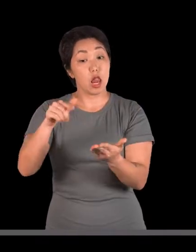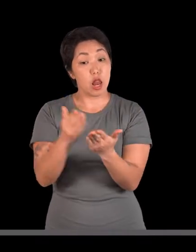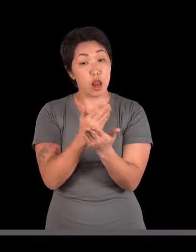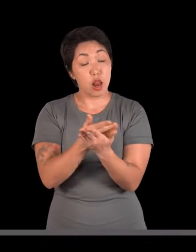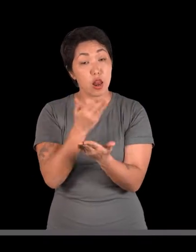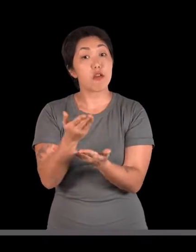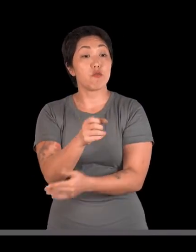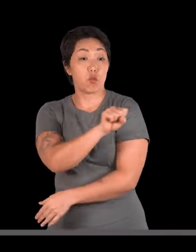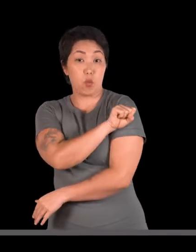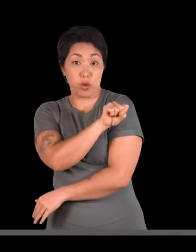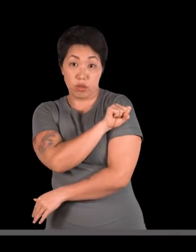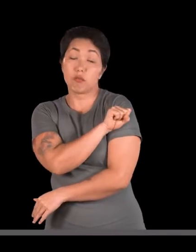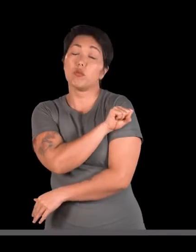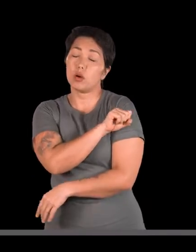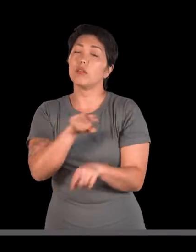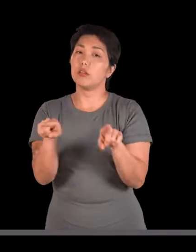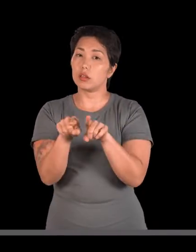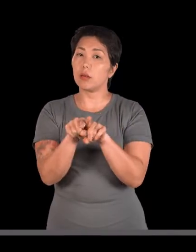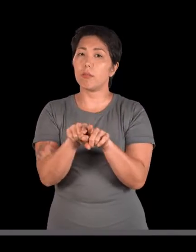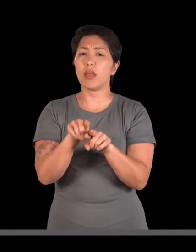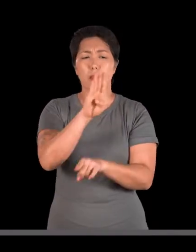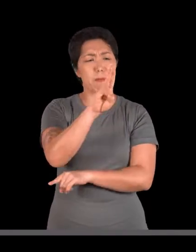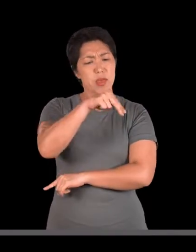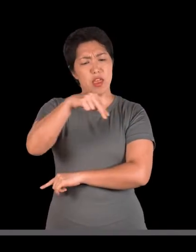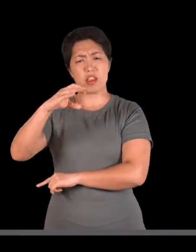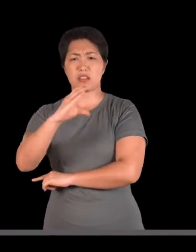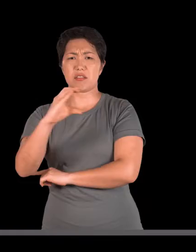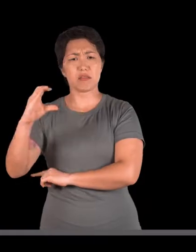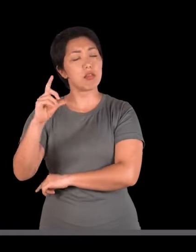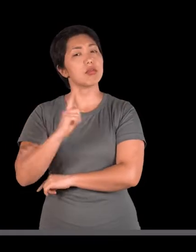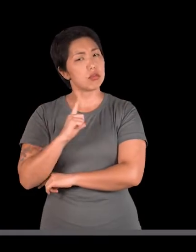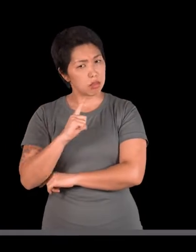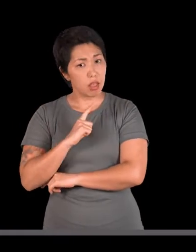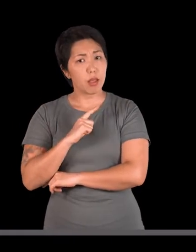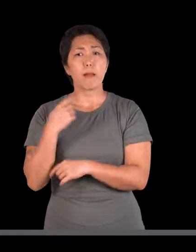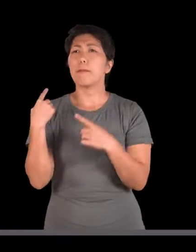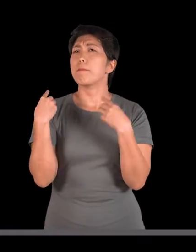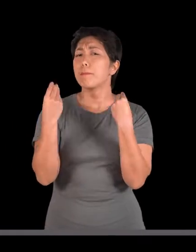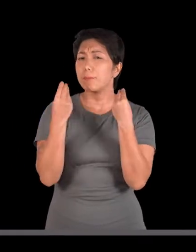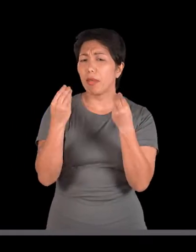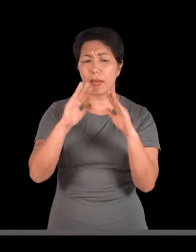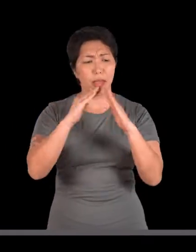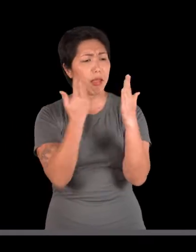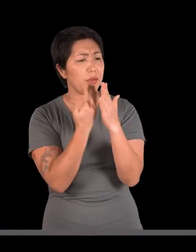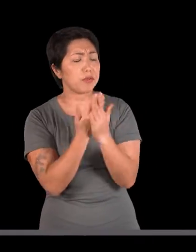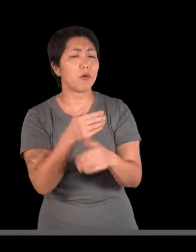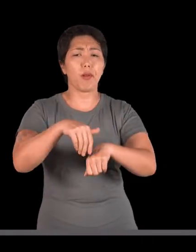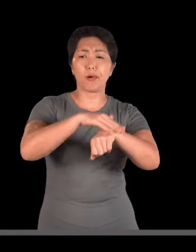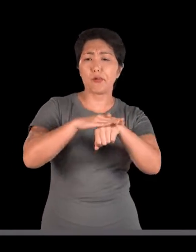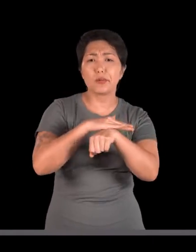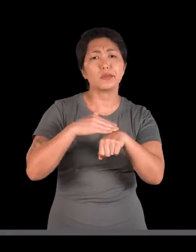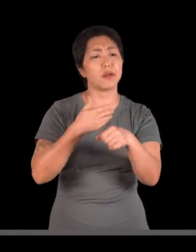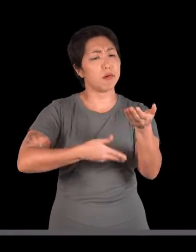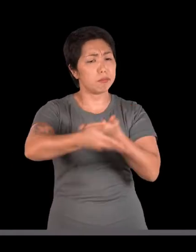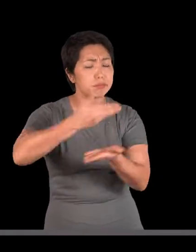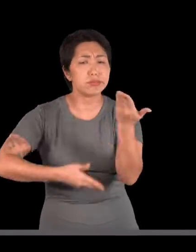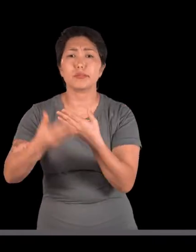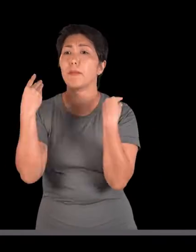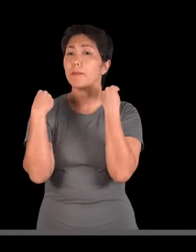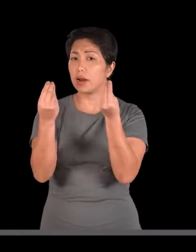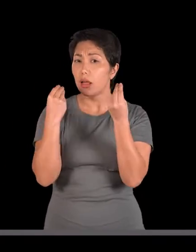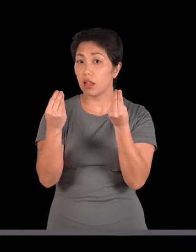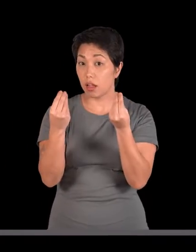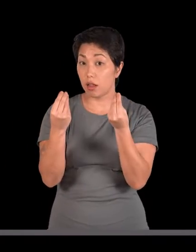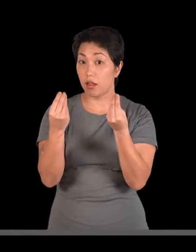você vai encontrar, é uma habilidade da BNCC. E muita gente se pergunta, mas por que falar disso, né, na escola? Deixa para